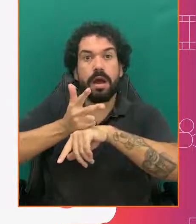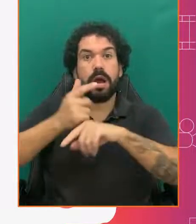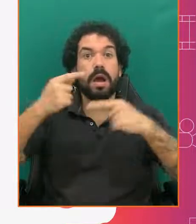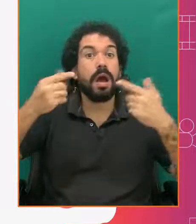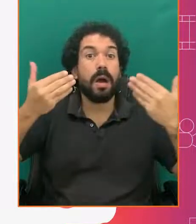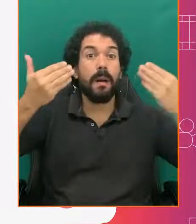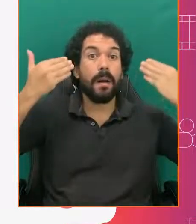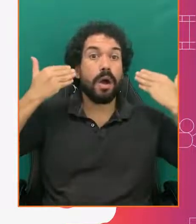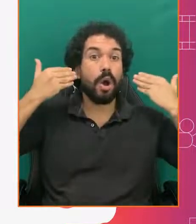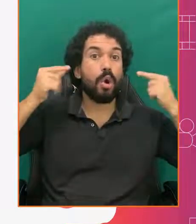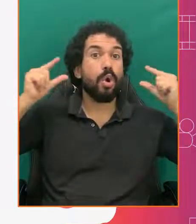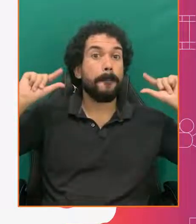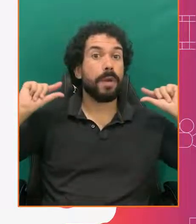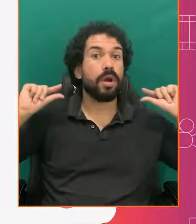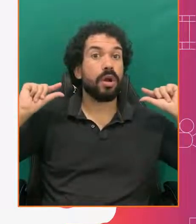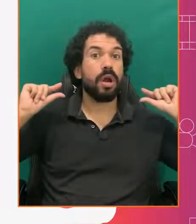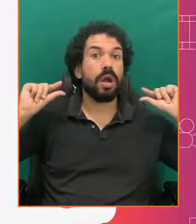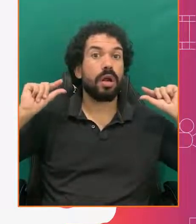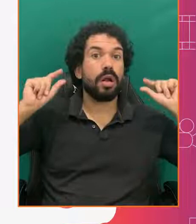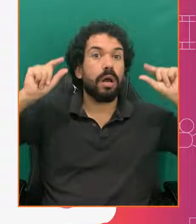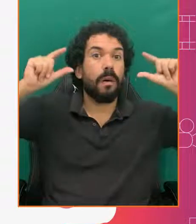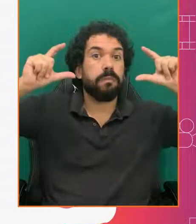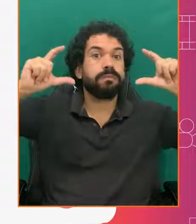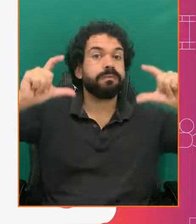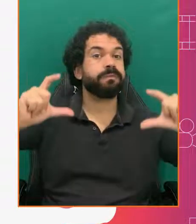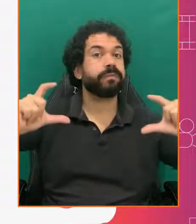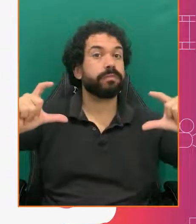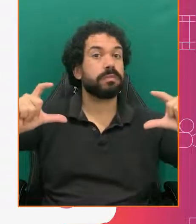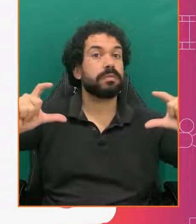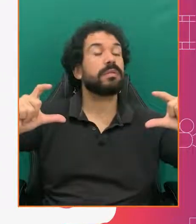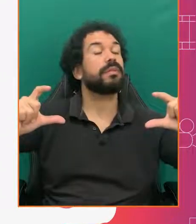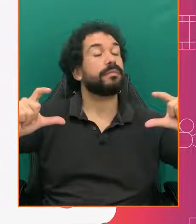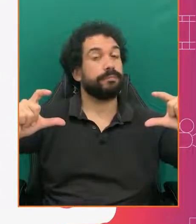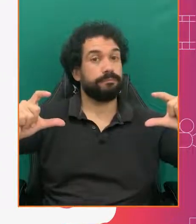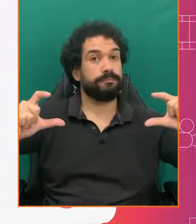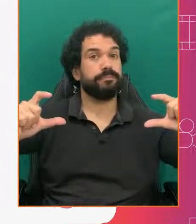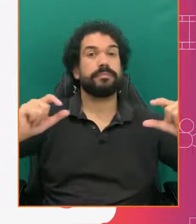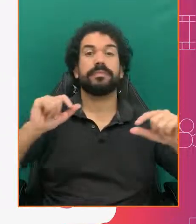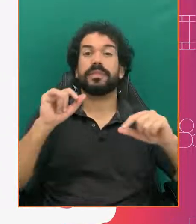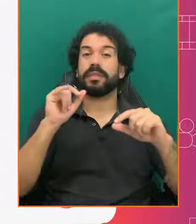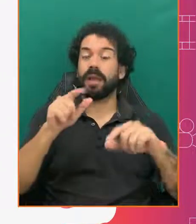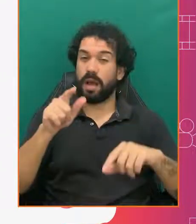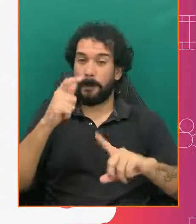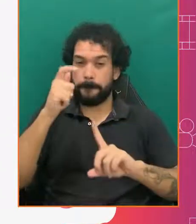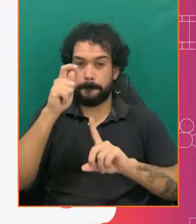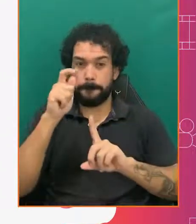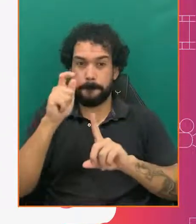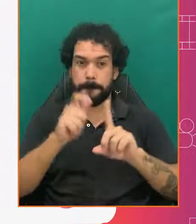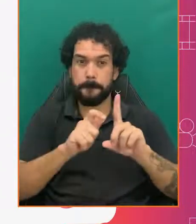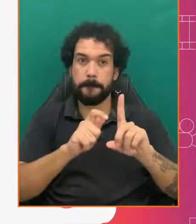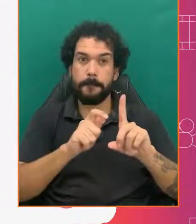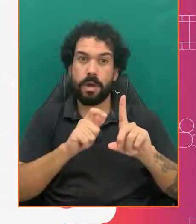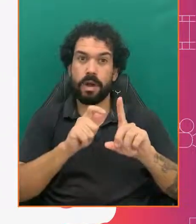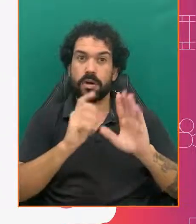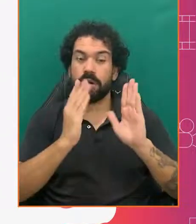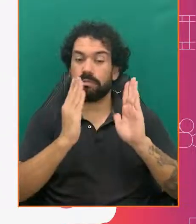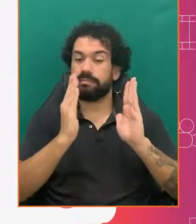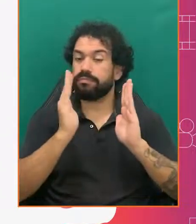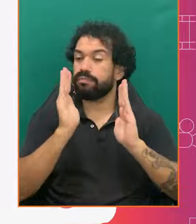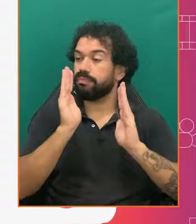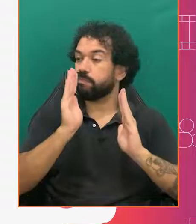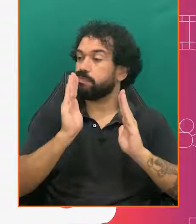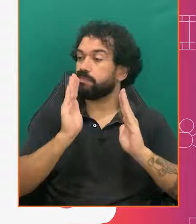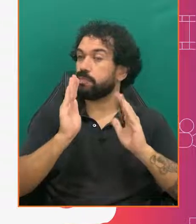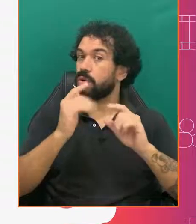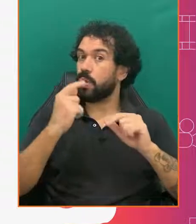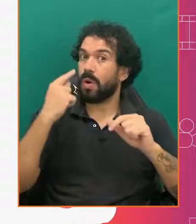ser menor do que a que está mais à frente. Então, se o personagem está um